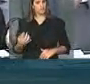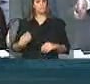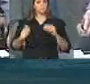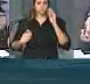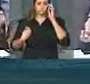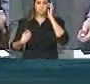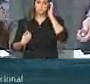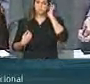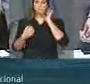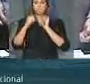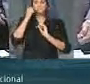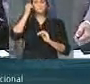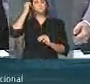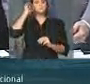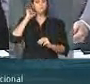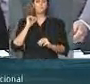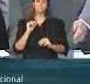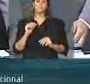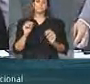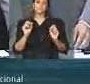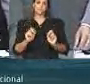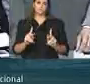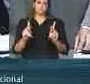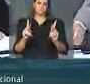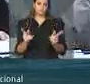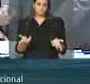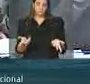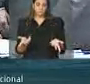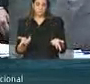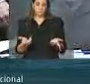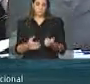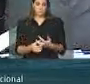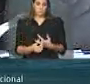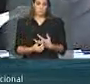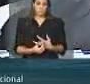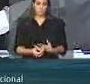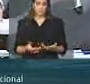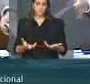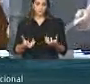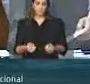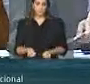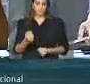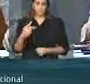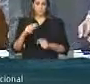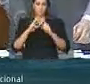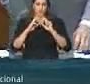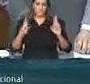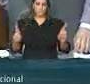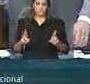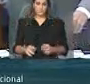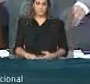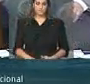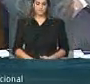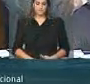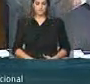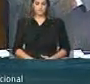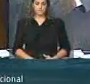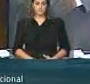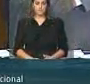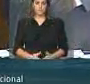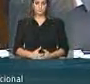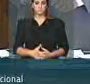iniciarmos os nossos trabalhos, e recolhemos a expressão da sua Excelência. Deputado